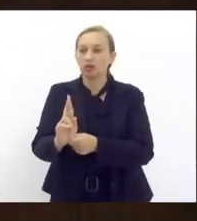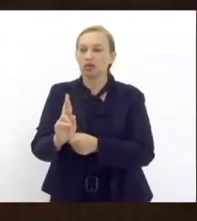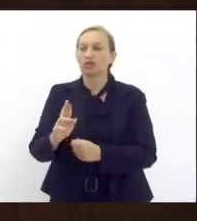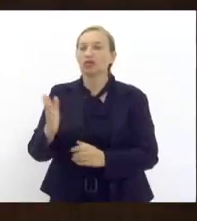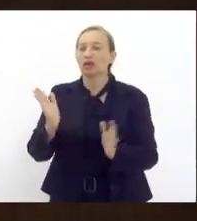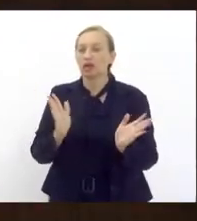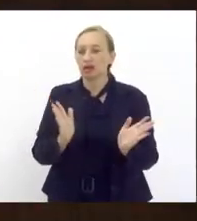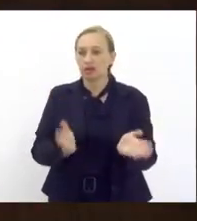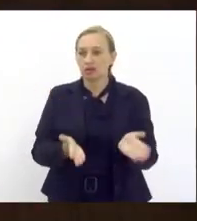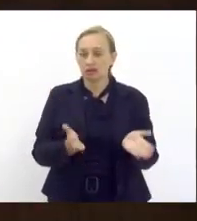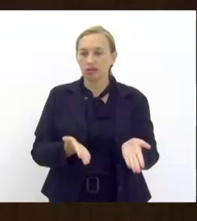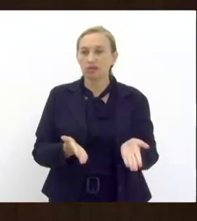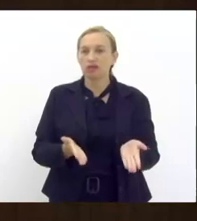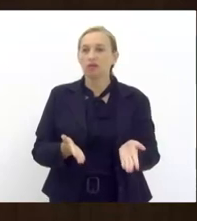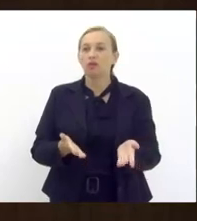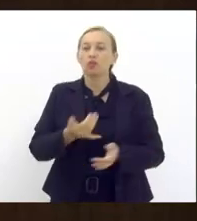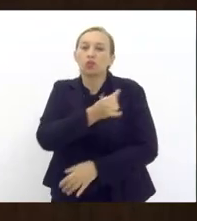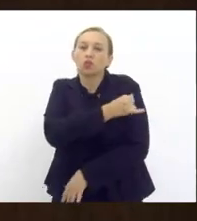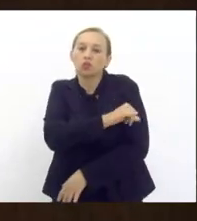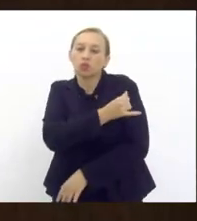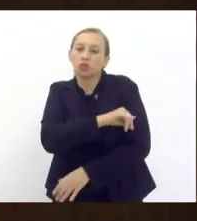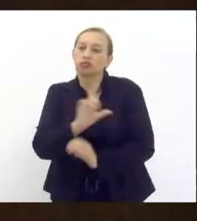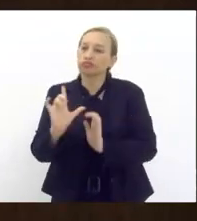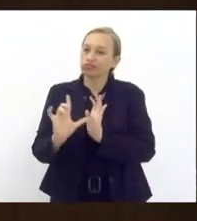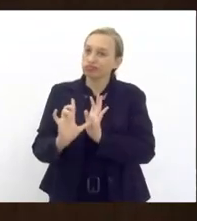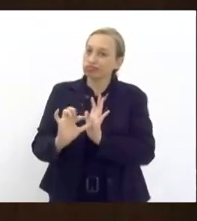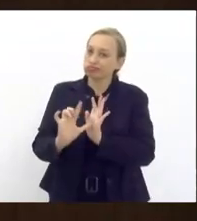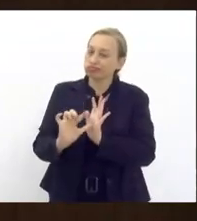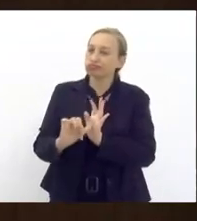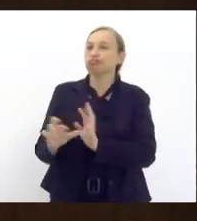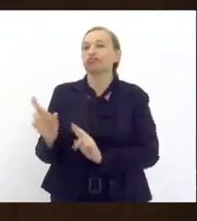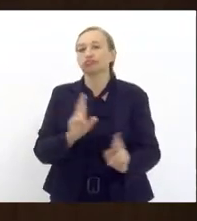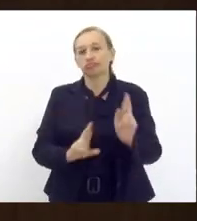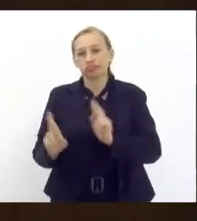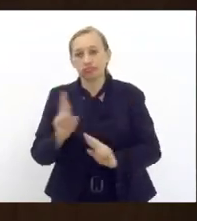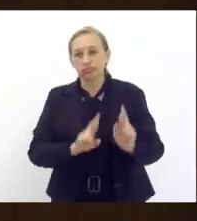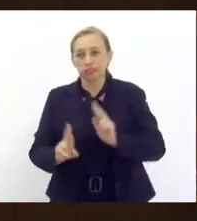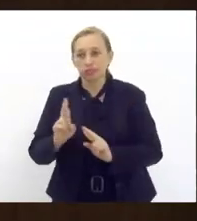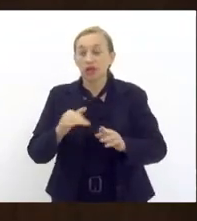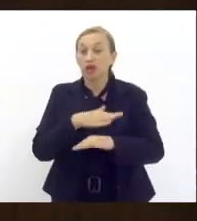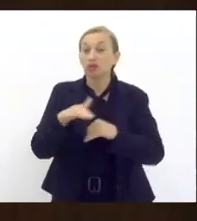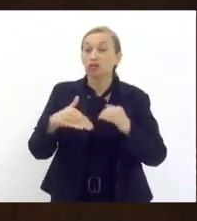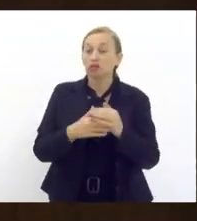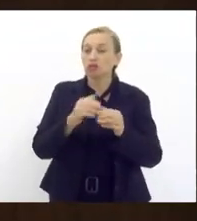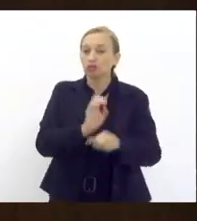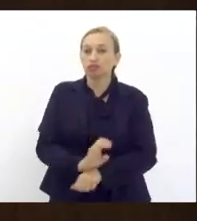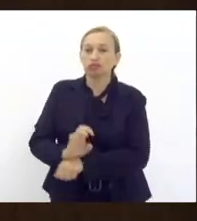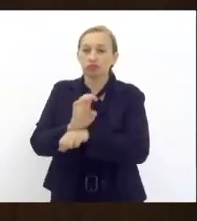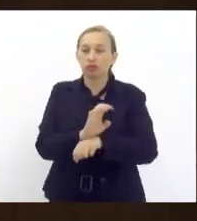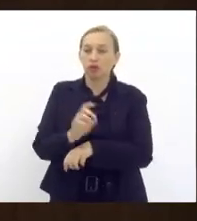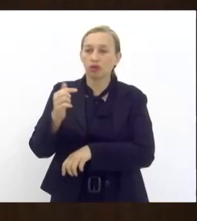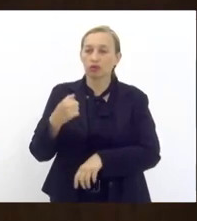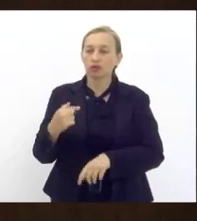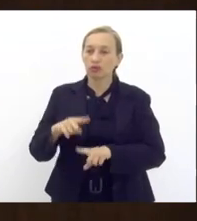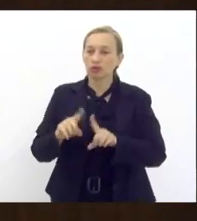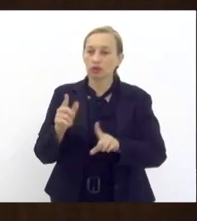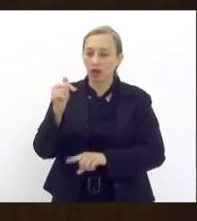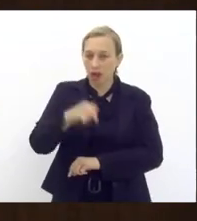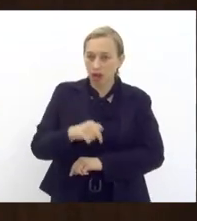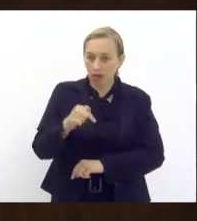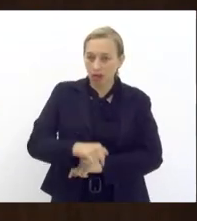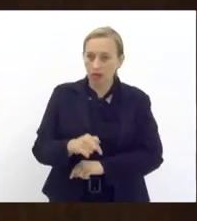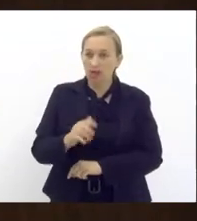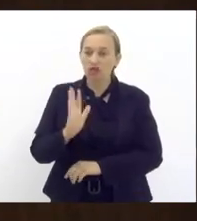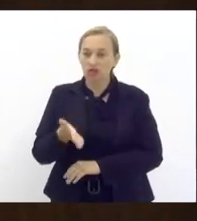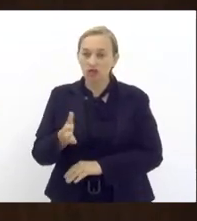Janeiro estava numa posição muito atrasada em relação a todos os estados. Nós aqui na nossa região, nós temos